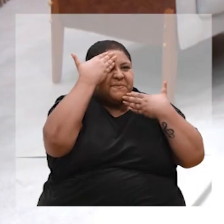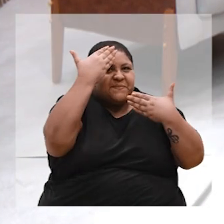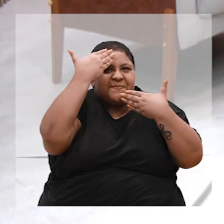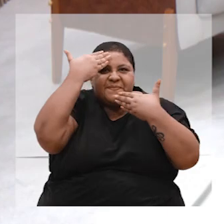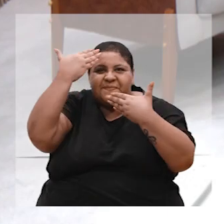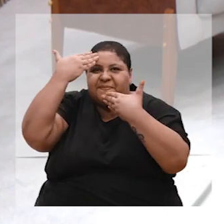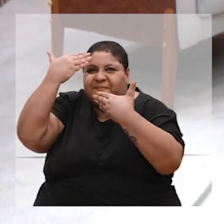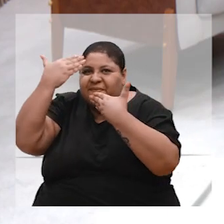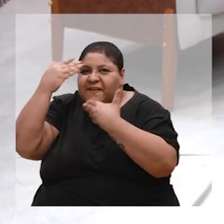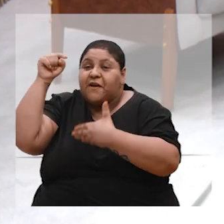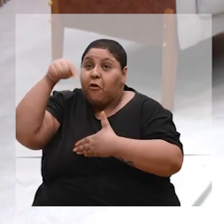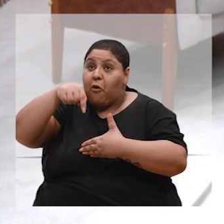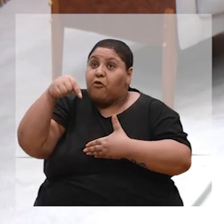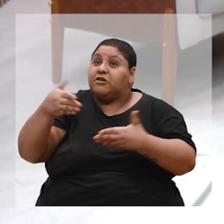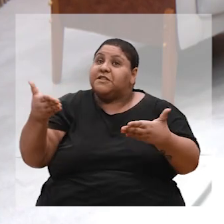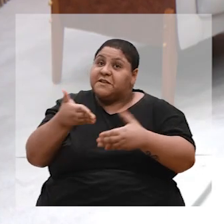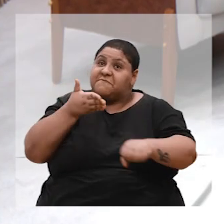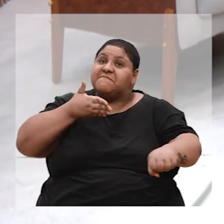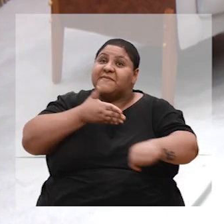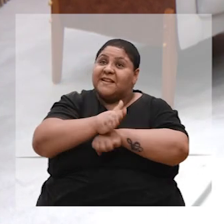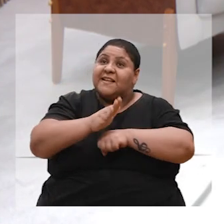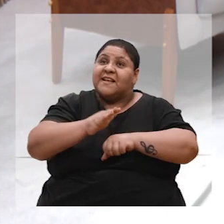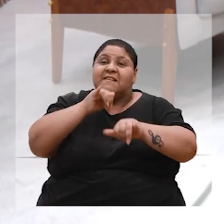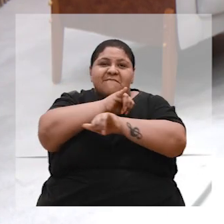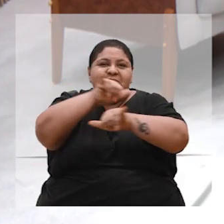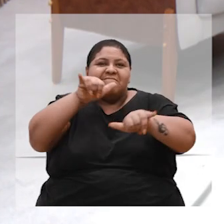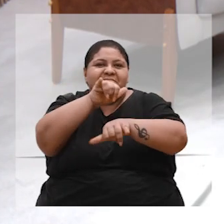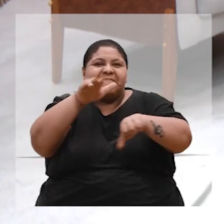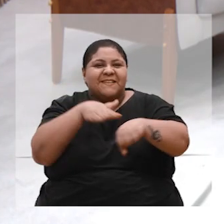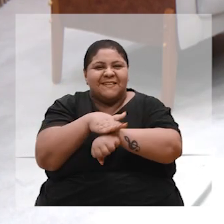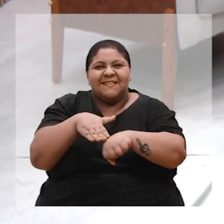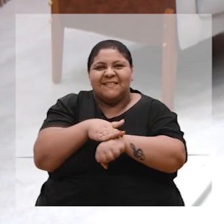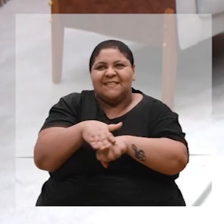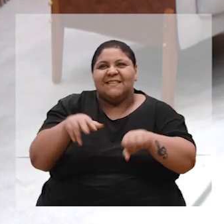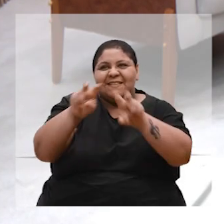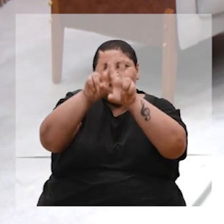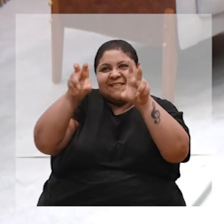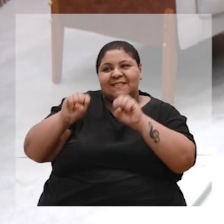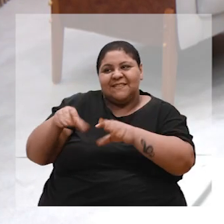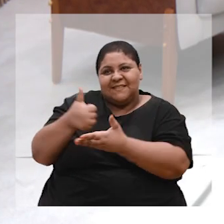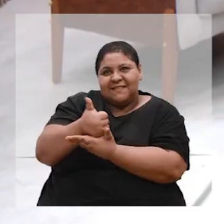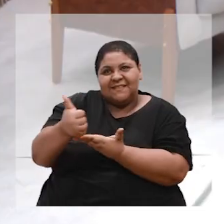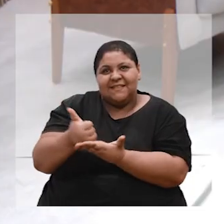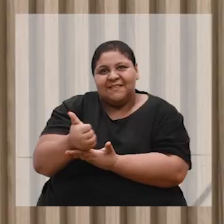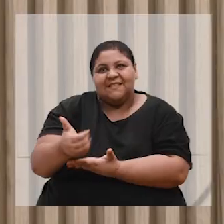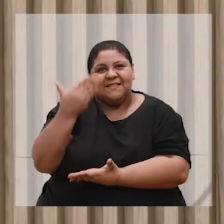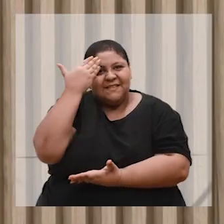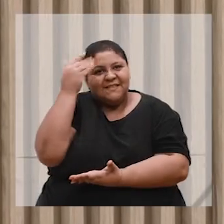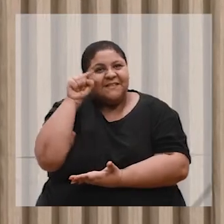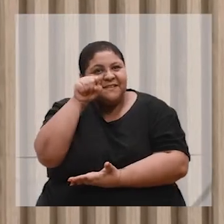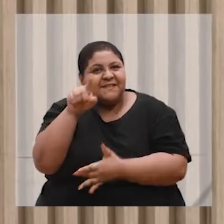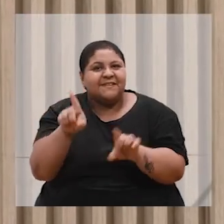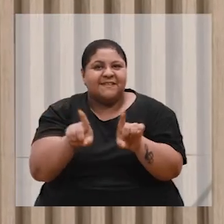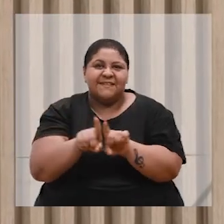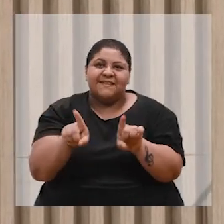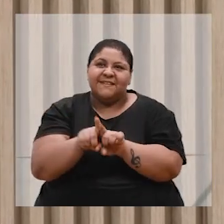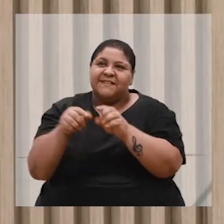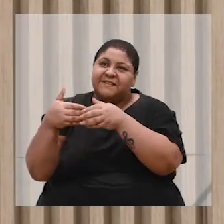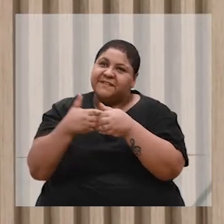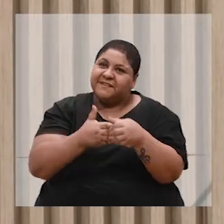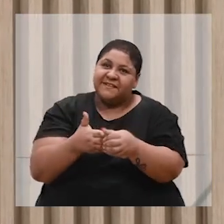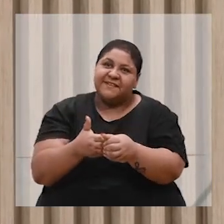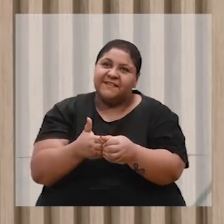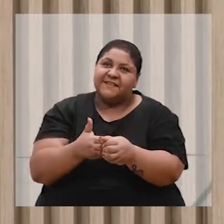Muito obrigada por vocês terem vindo até aqui compartilhar e conversar conosco sobre educação básica. Agradeço você também que